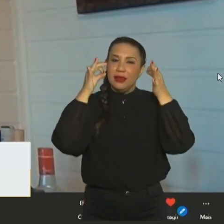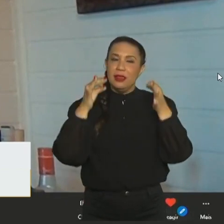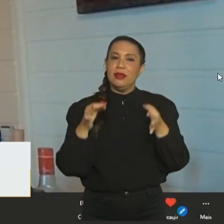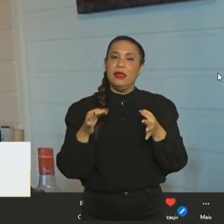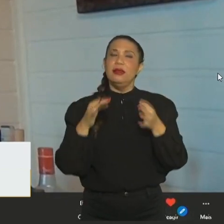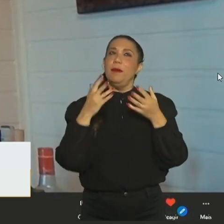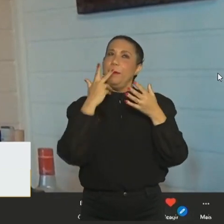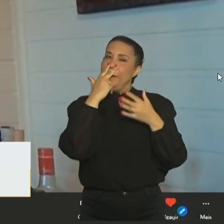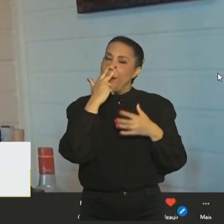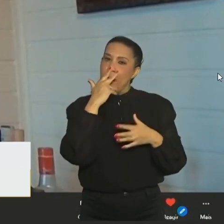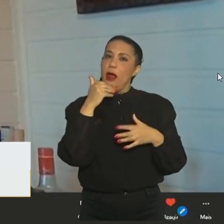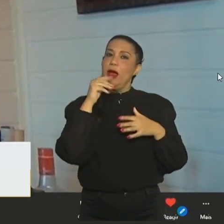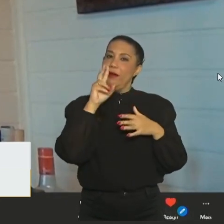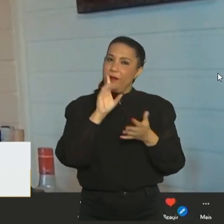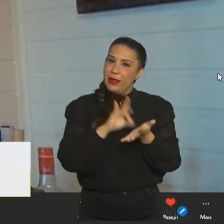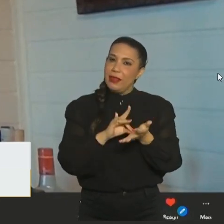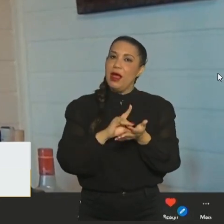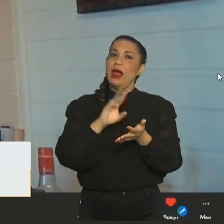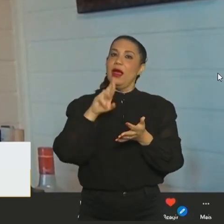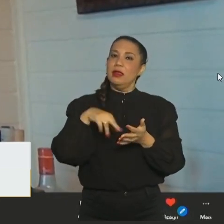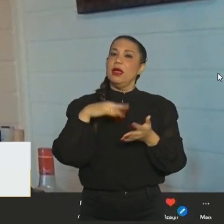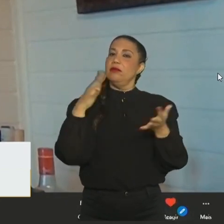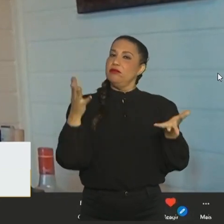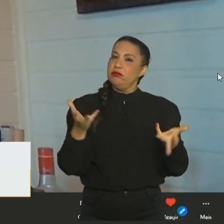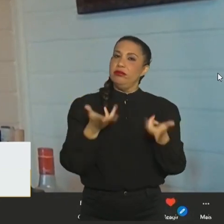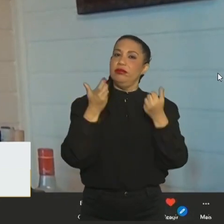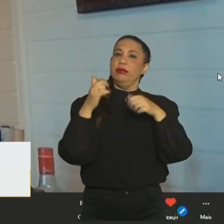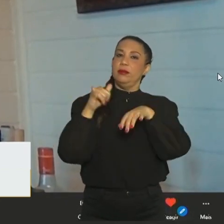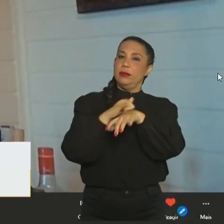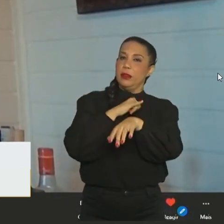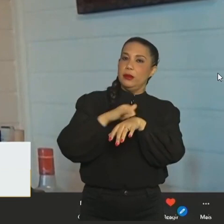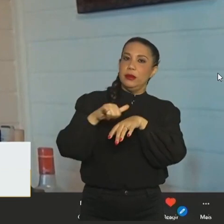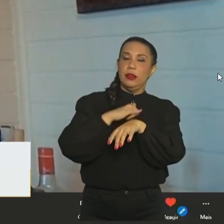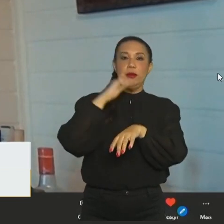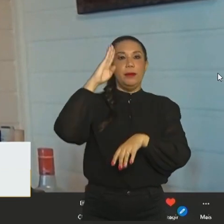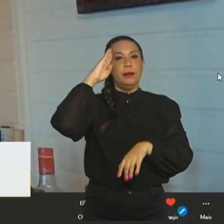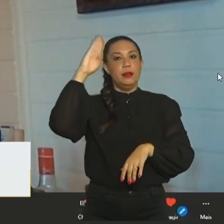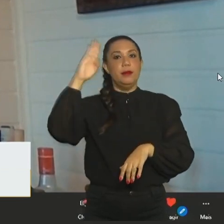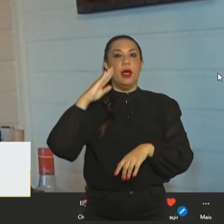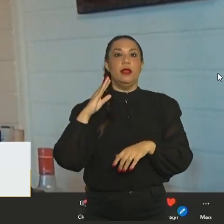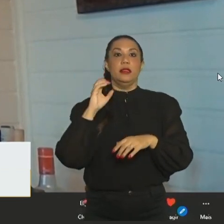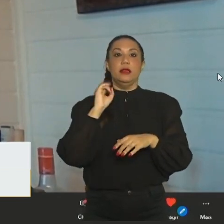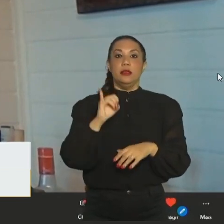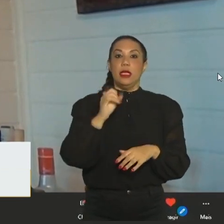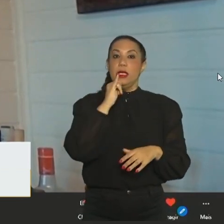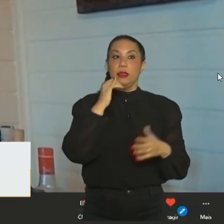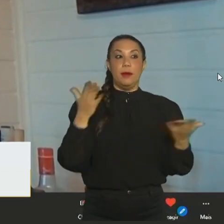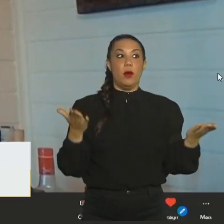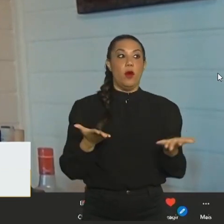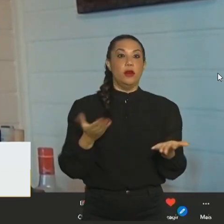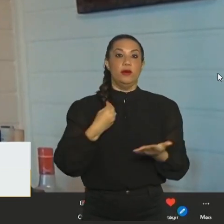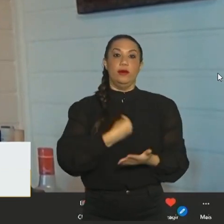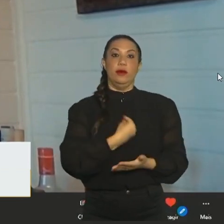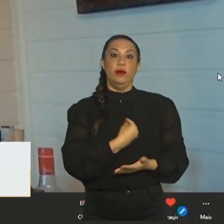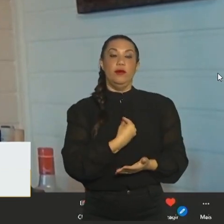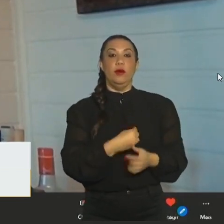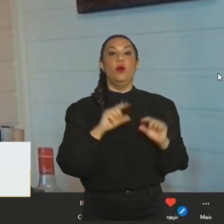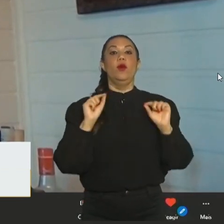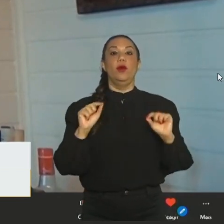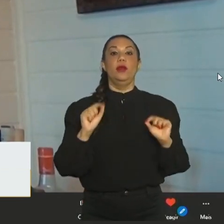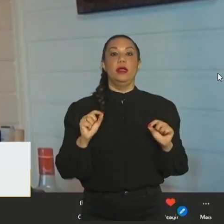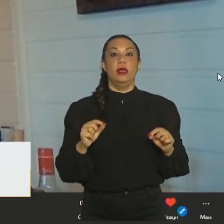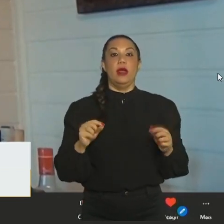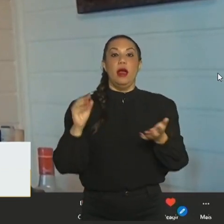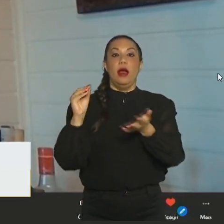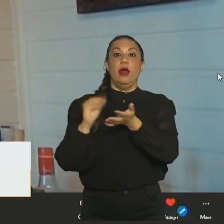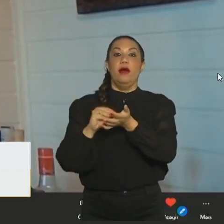indica que é essa excelente estratégia, principalmente numa situação em que a gente vive hoje, em que a